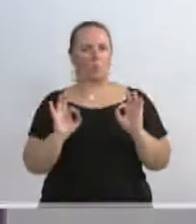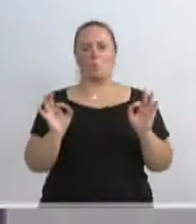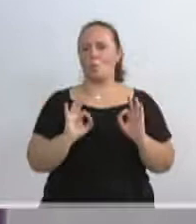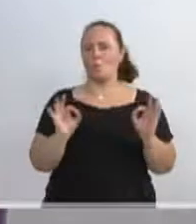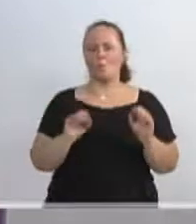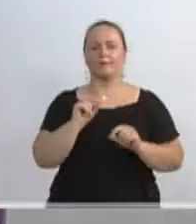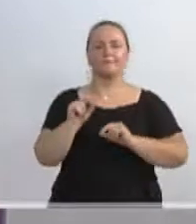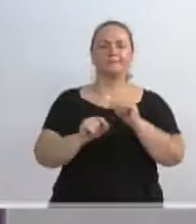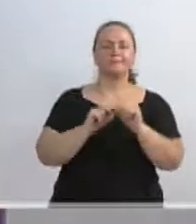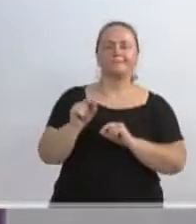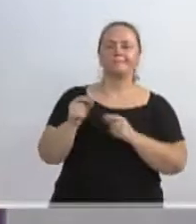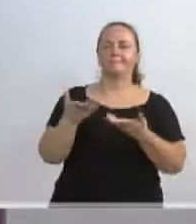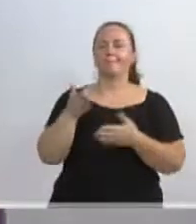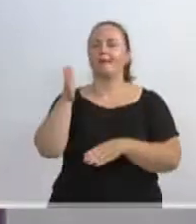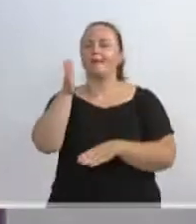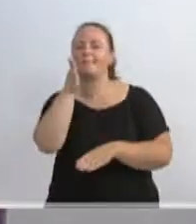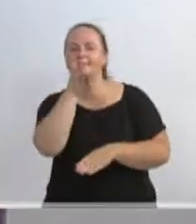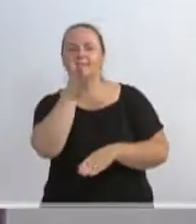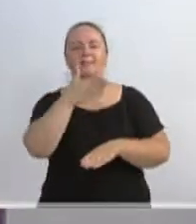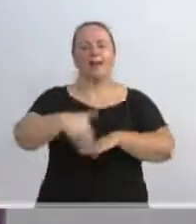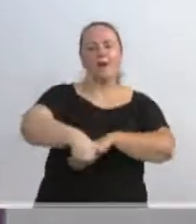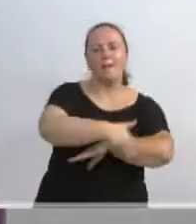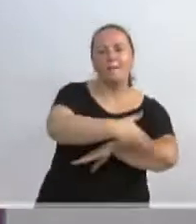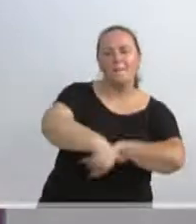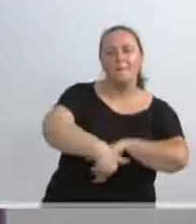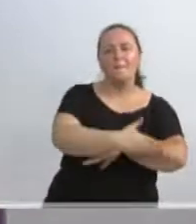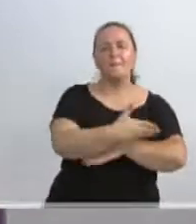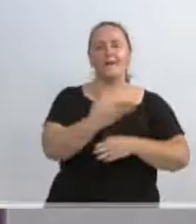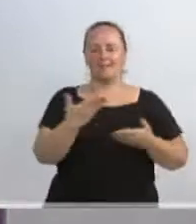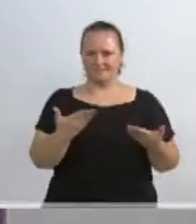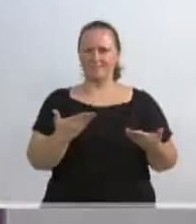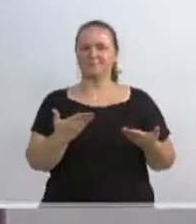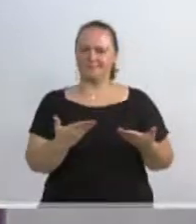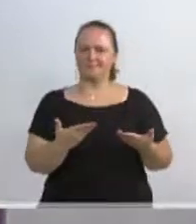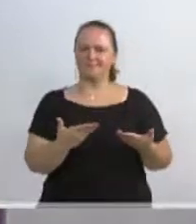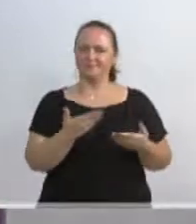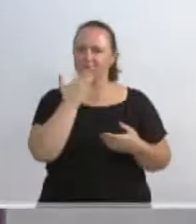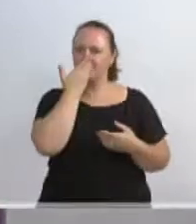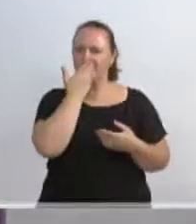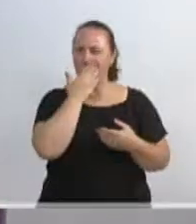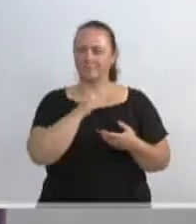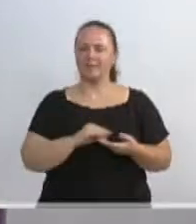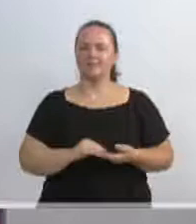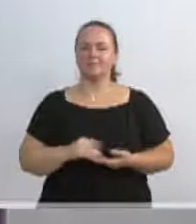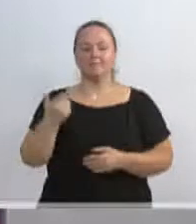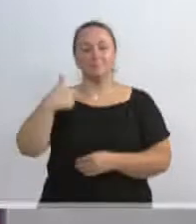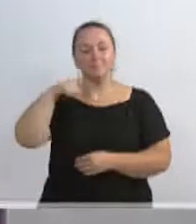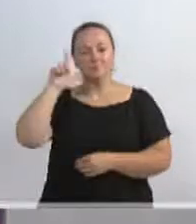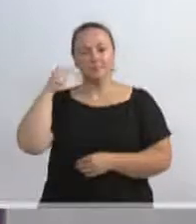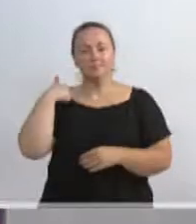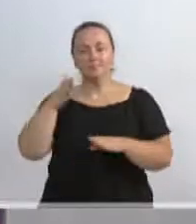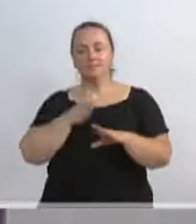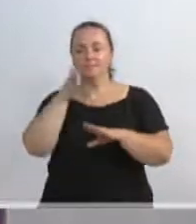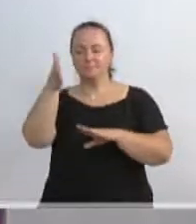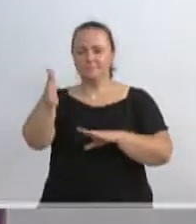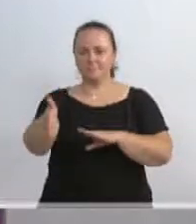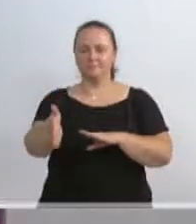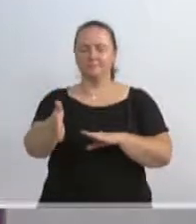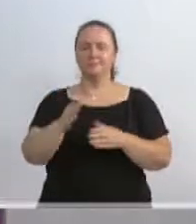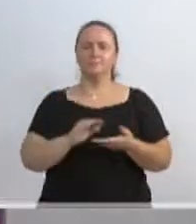a fazer visitas nas ruas e ontem atendendo à solicitação dos moradores da rua gustavo